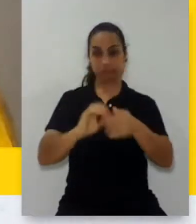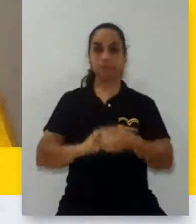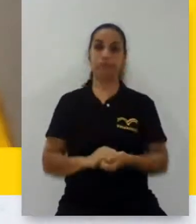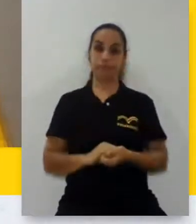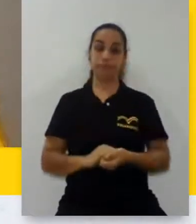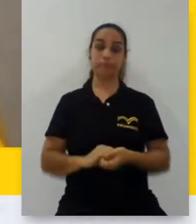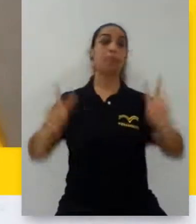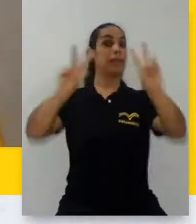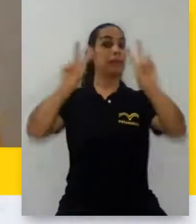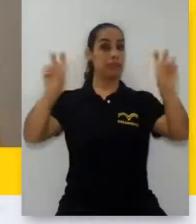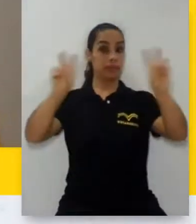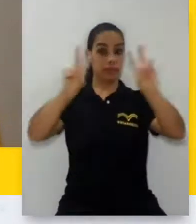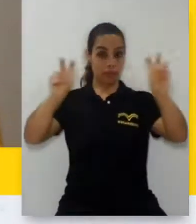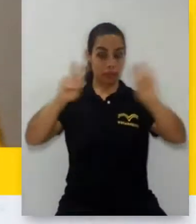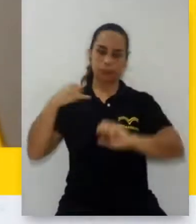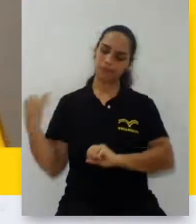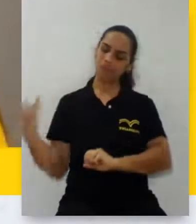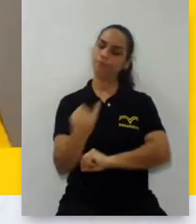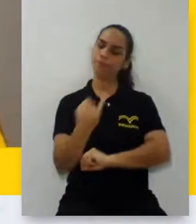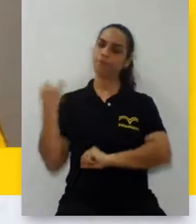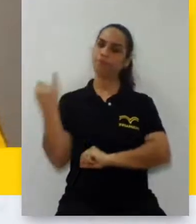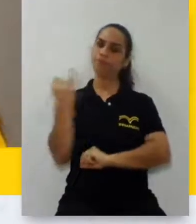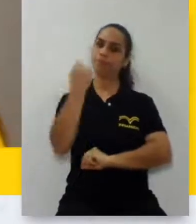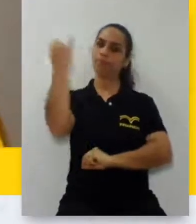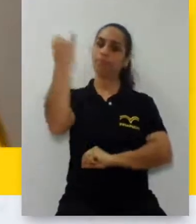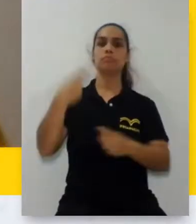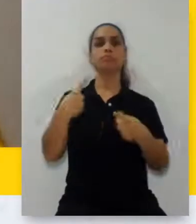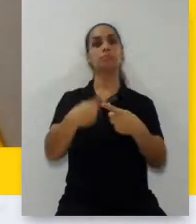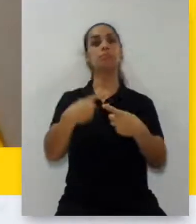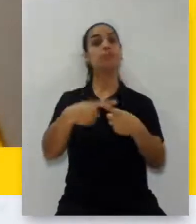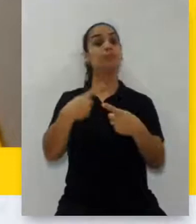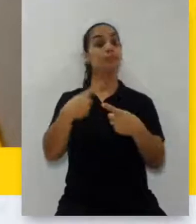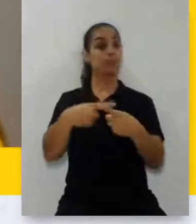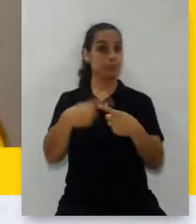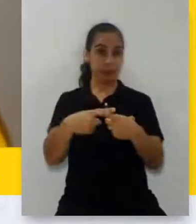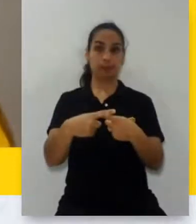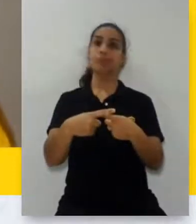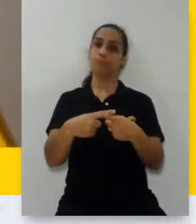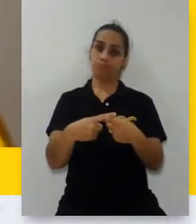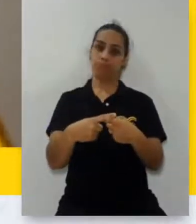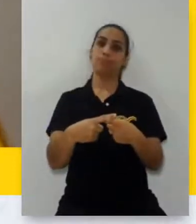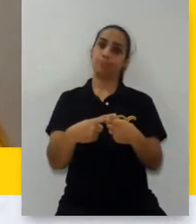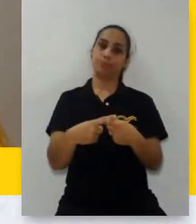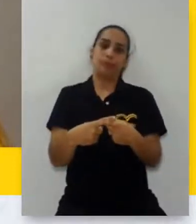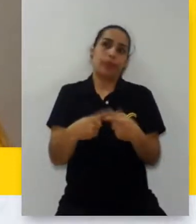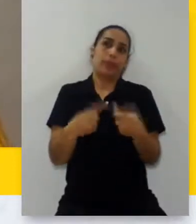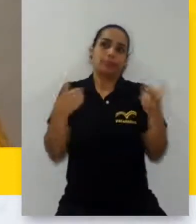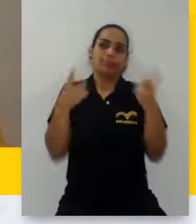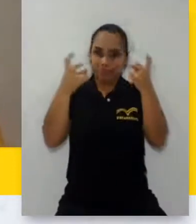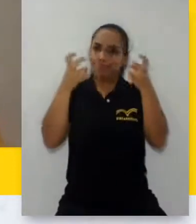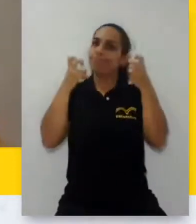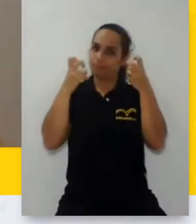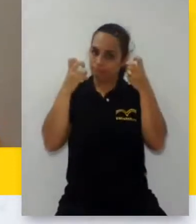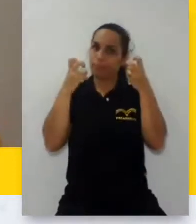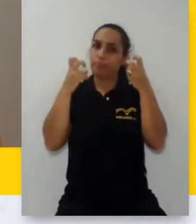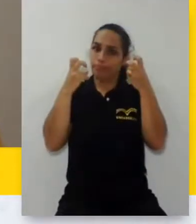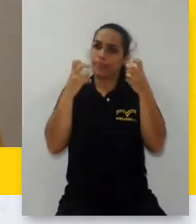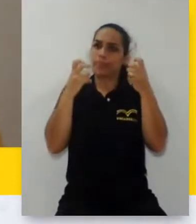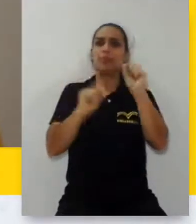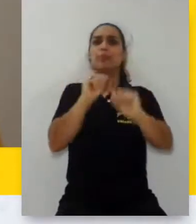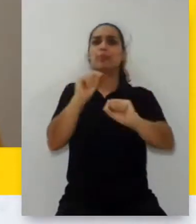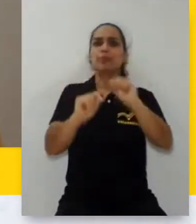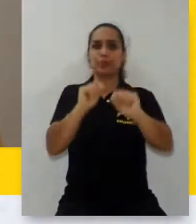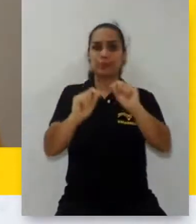muito importante porque, vejam, a falta de atividade física está relacionada